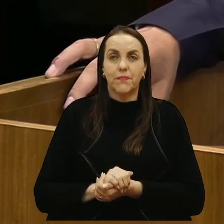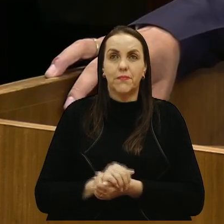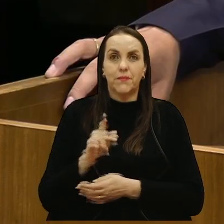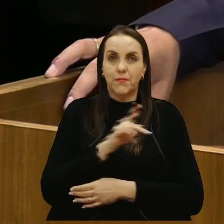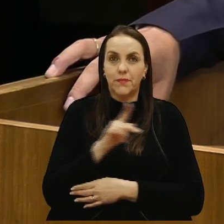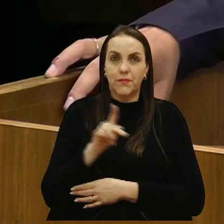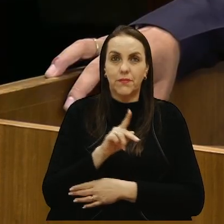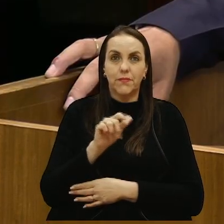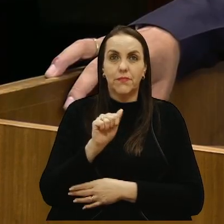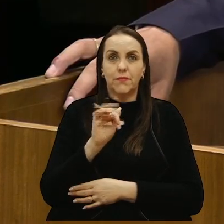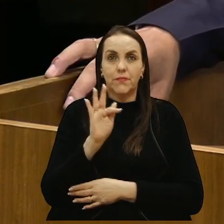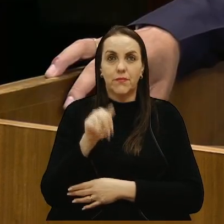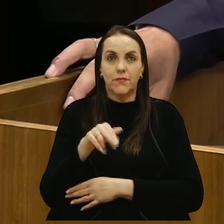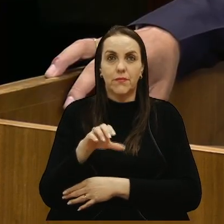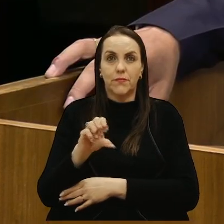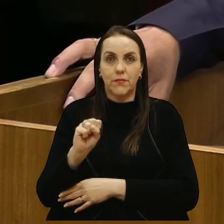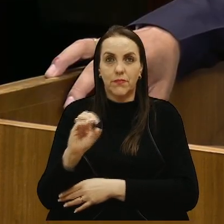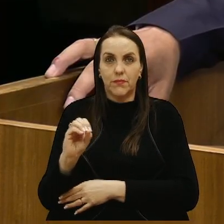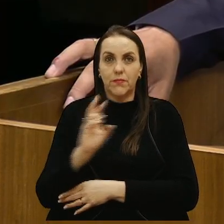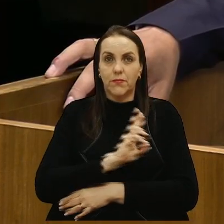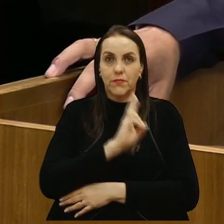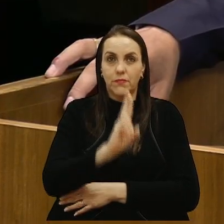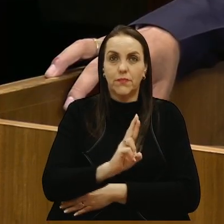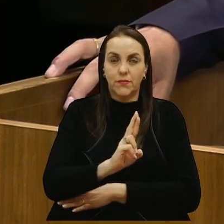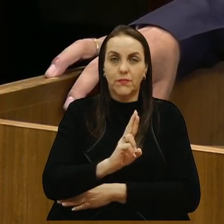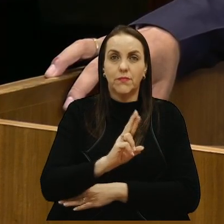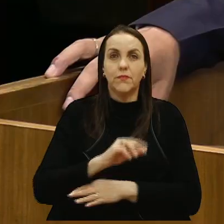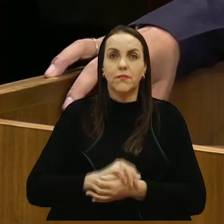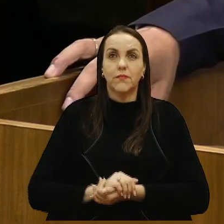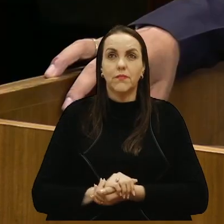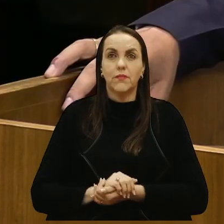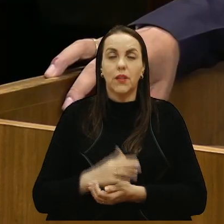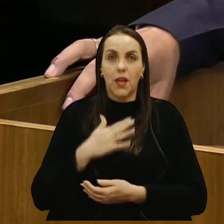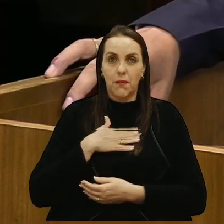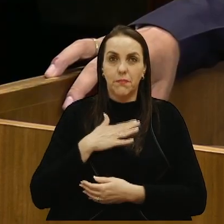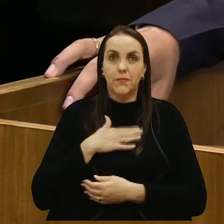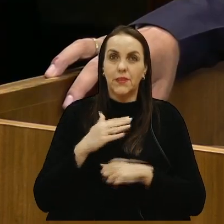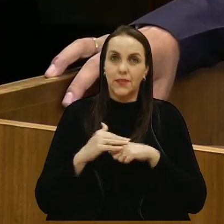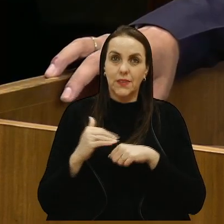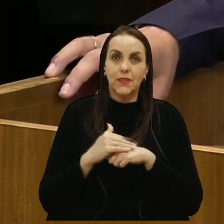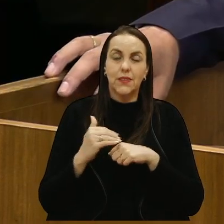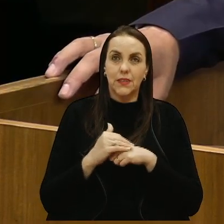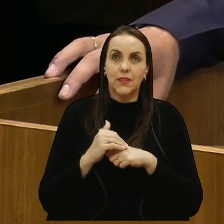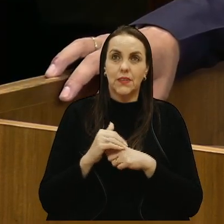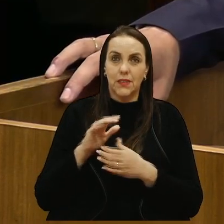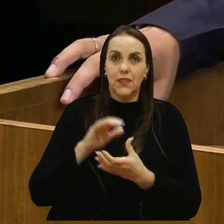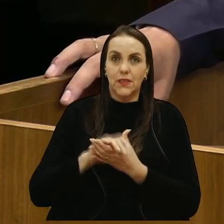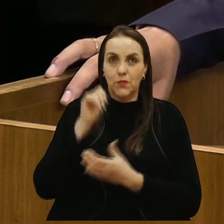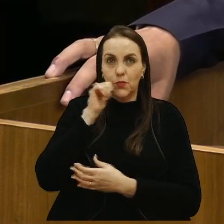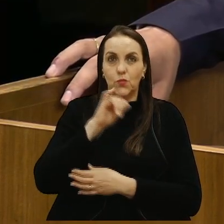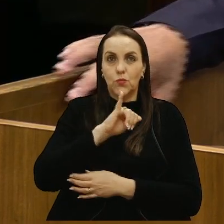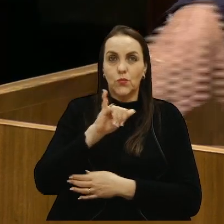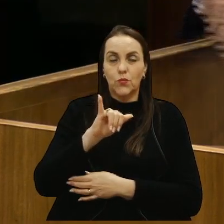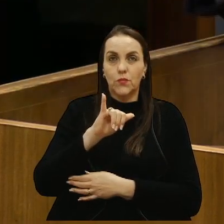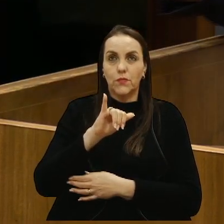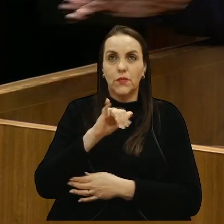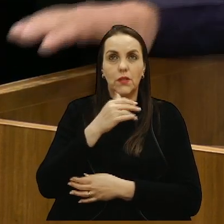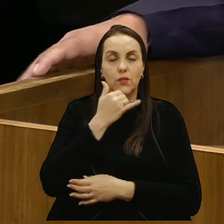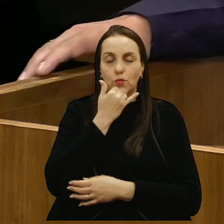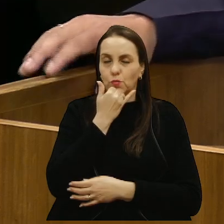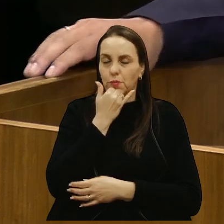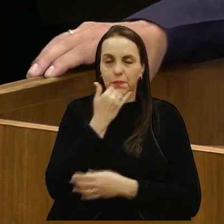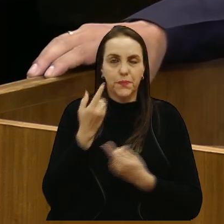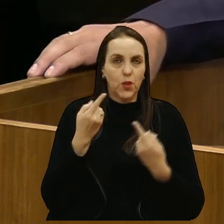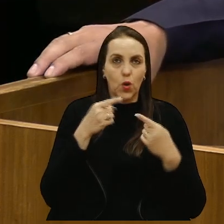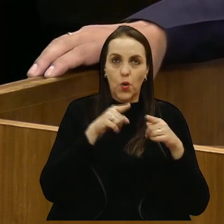professor Afonso, está aqui representando a minha querida companheira Juliana Brizola, o qual quero deixar